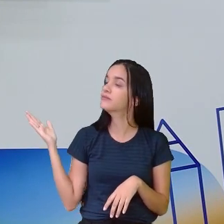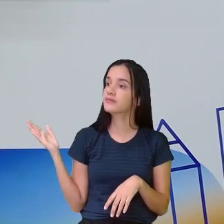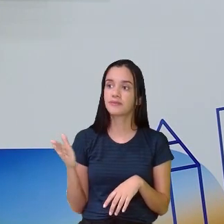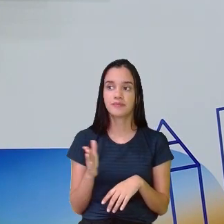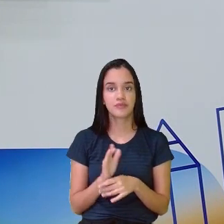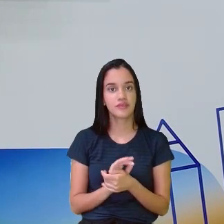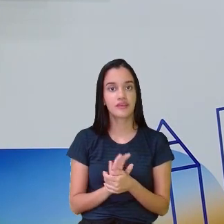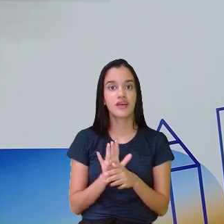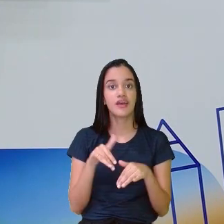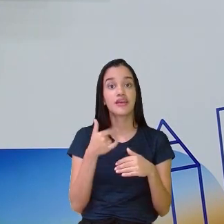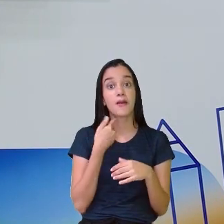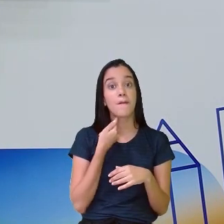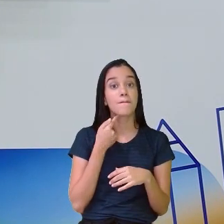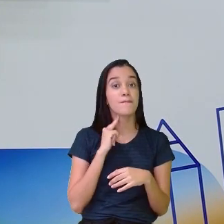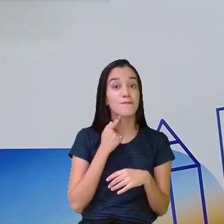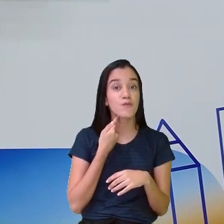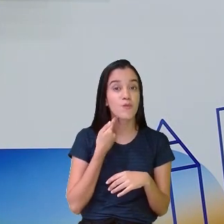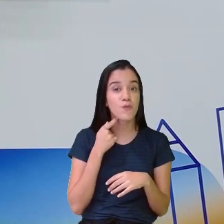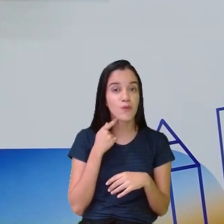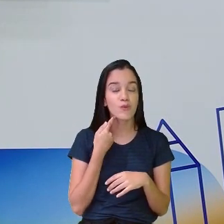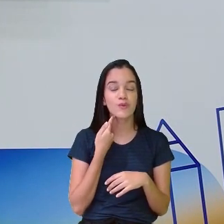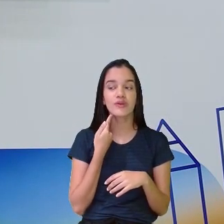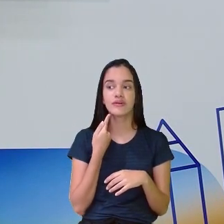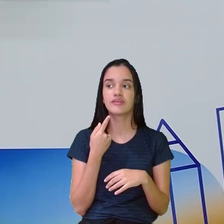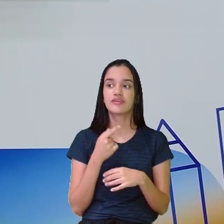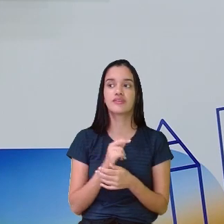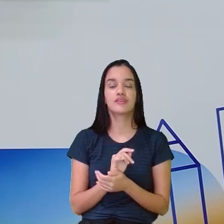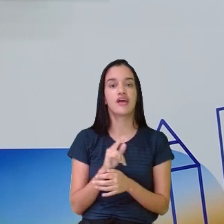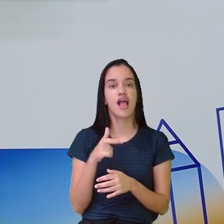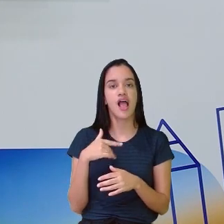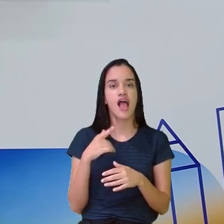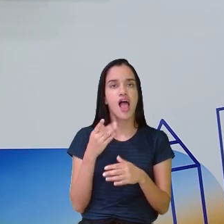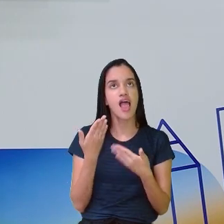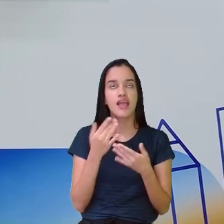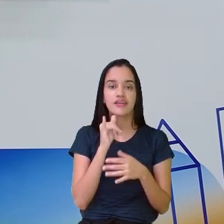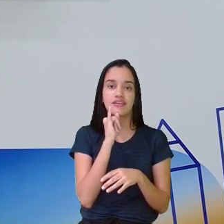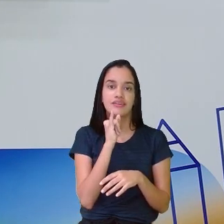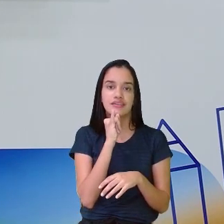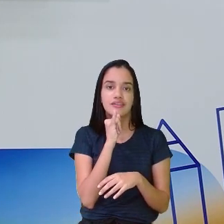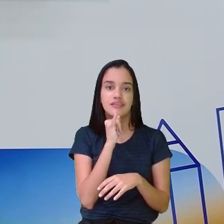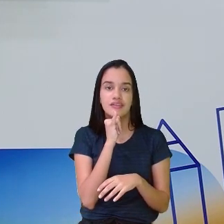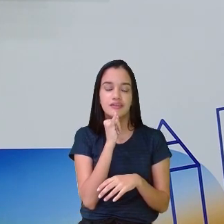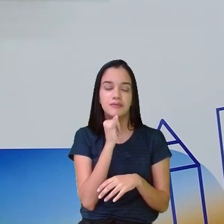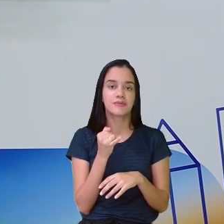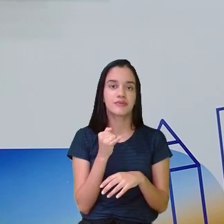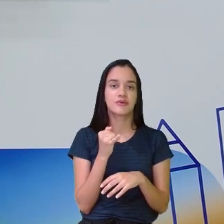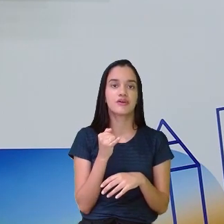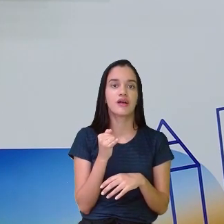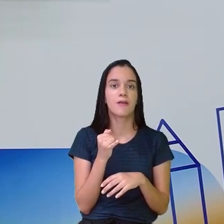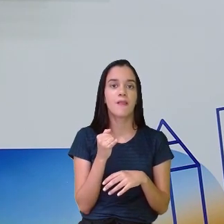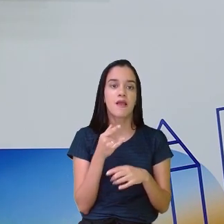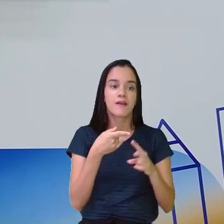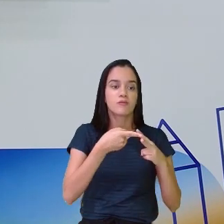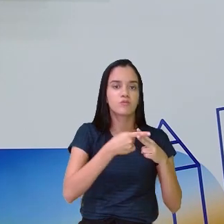que ela ia para o lixo. Ela vem muito em embalagem de eletroeletrônico,